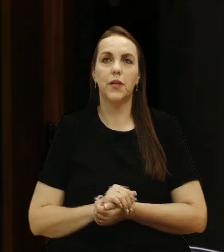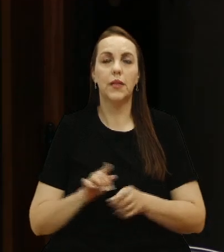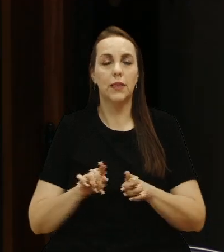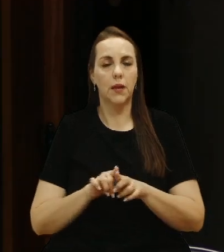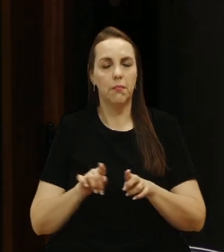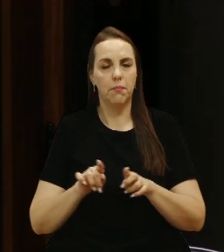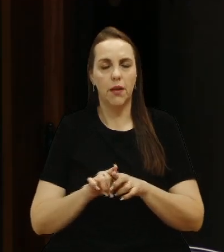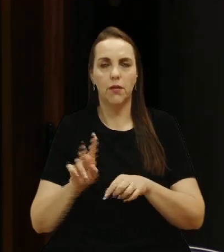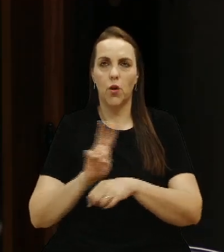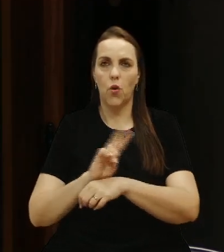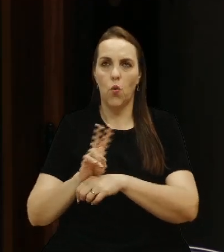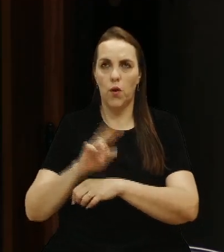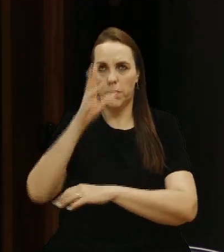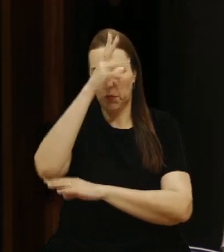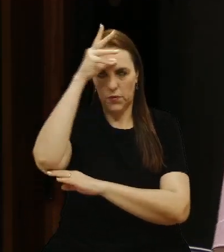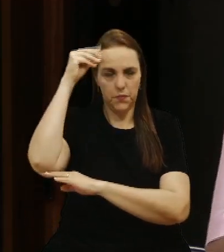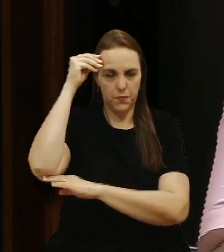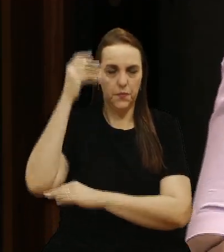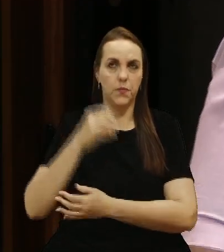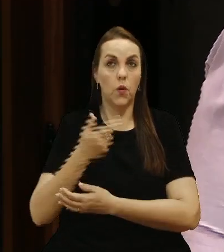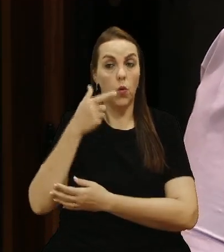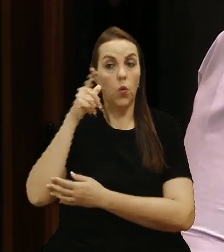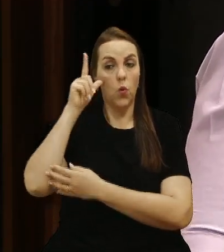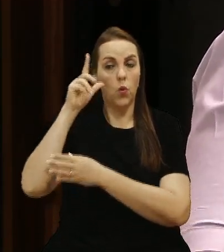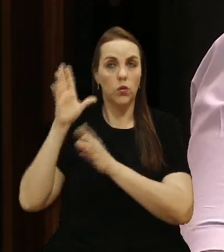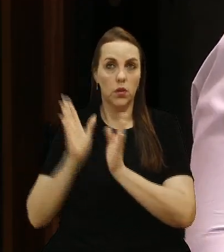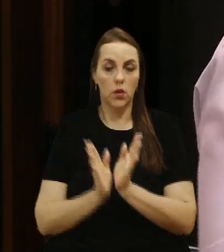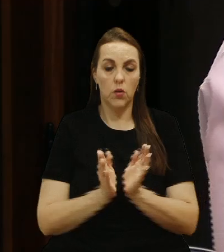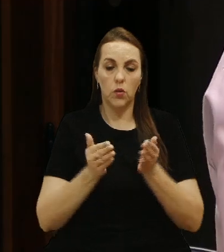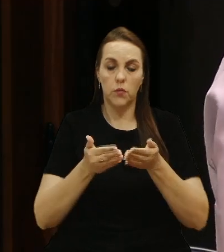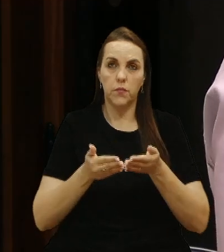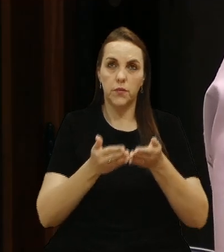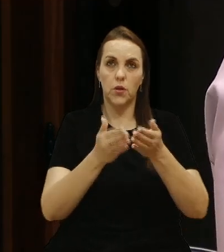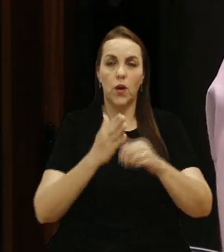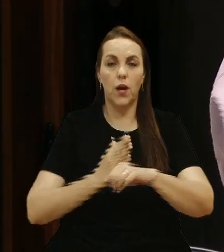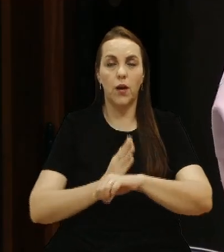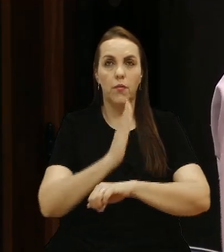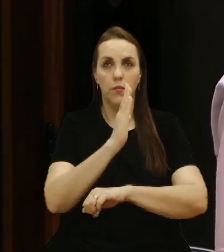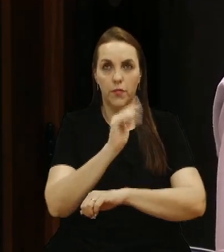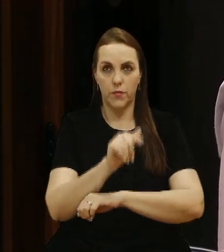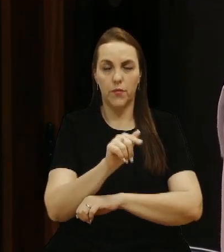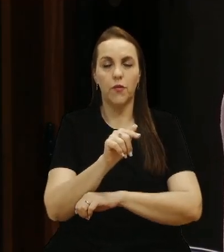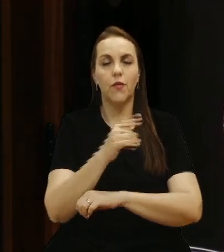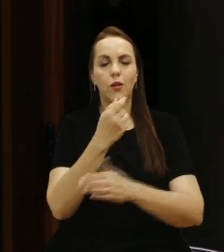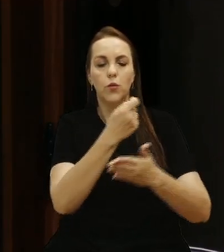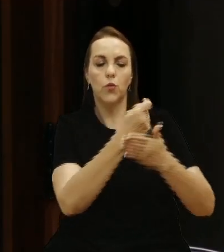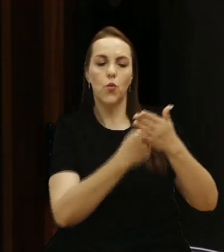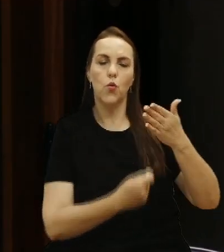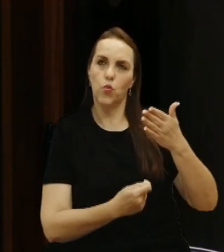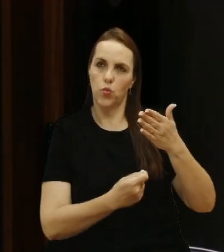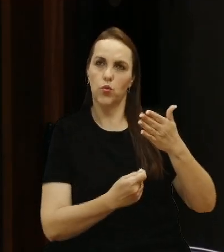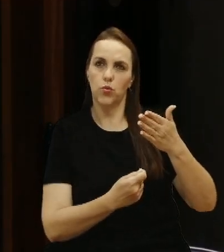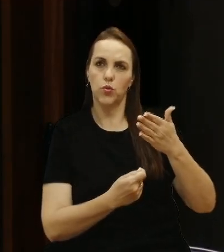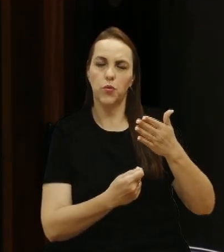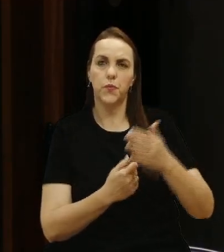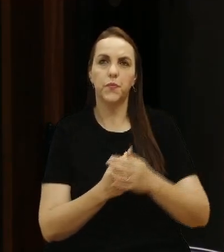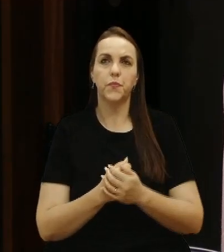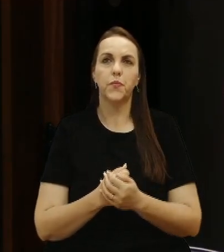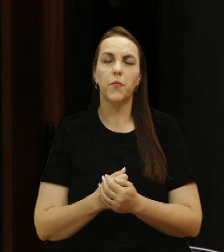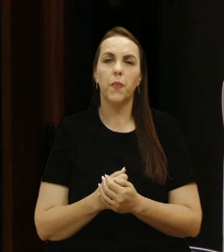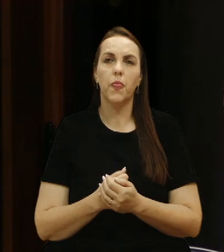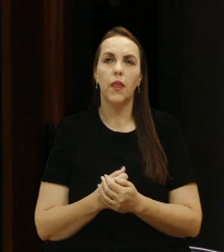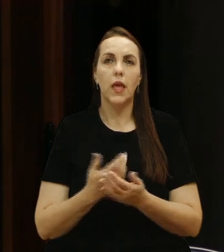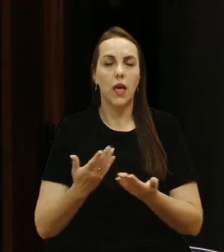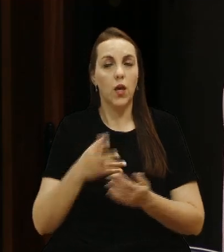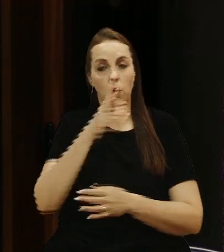Eu ontem recebi a comissão de aprovados no último concurso da Guarda. E